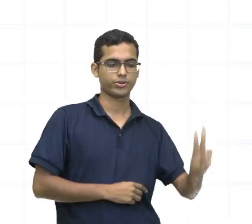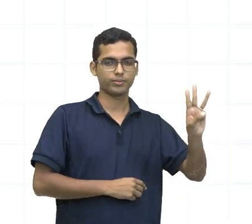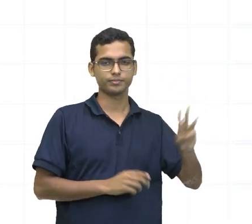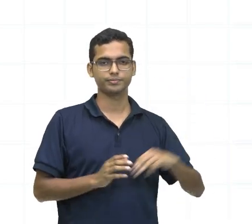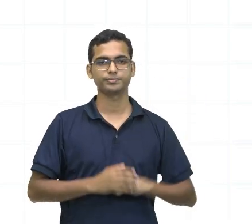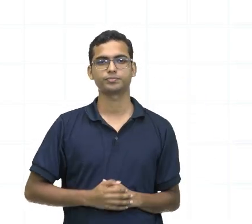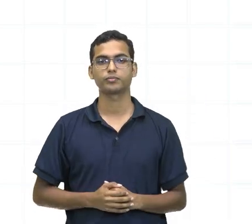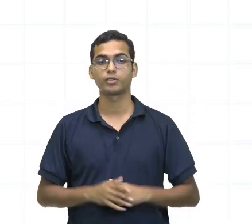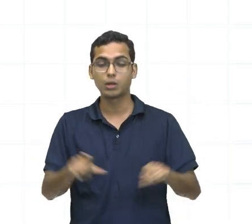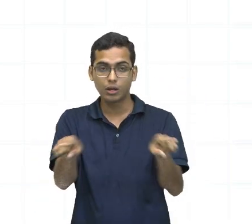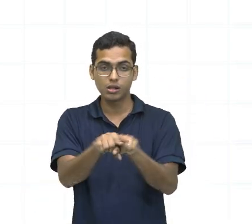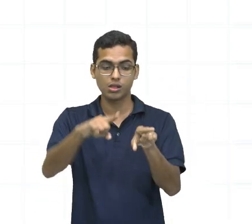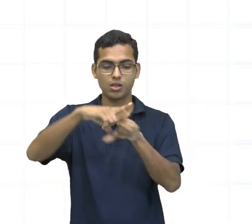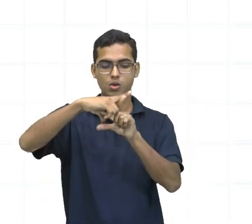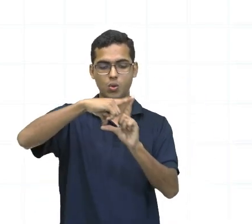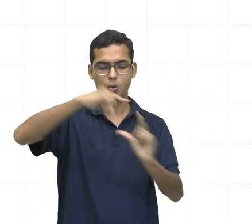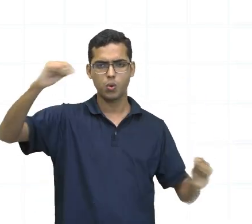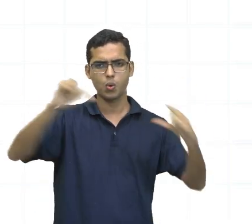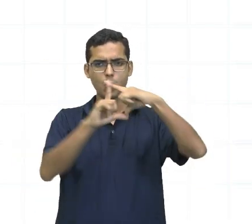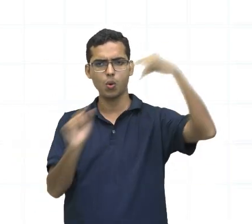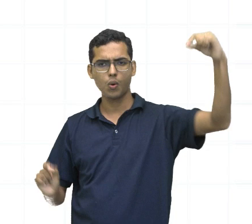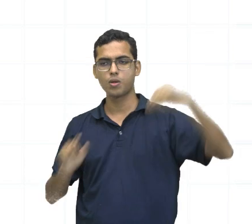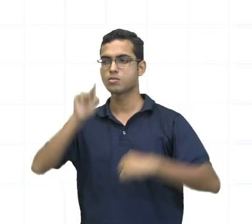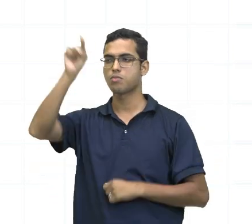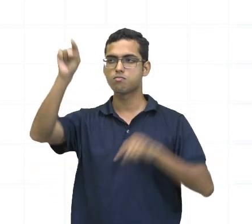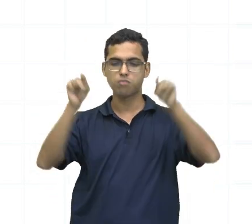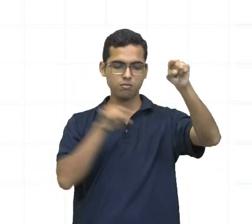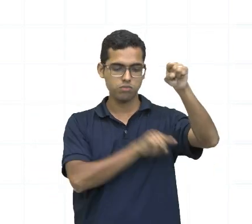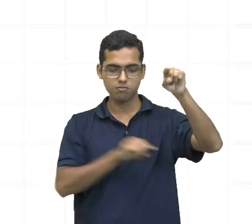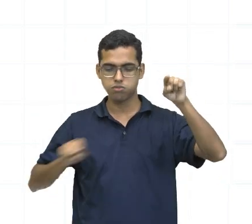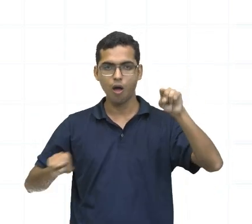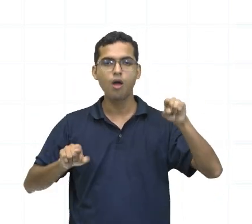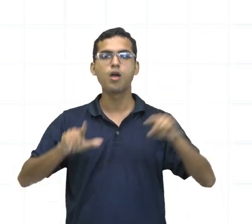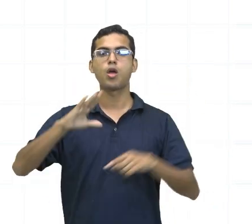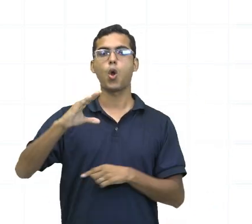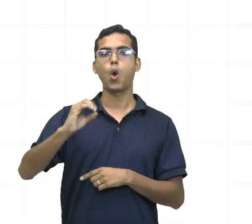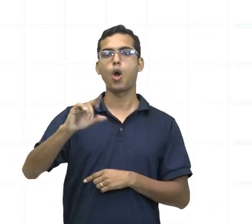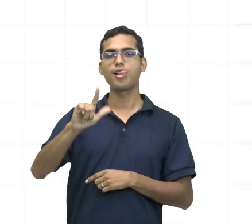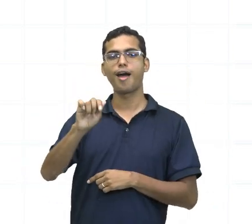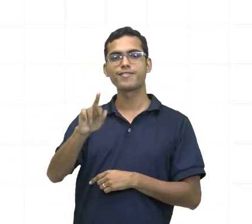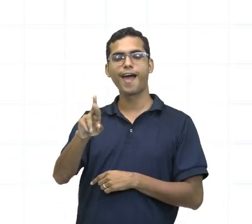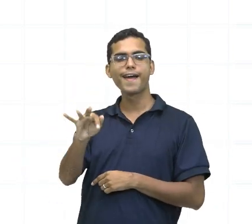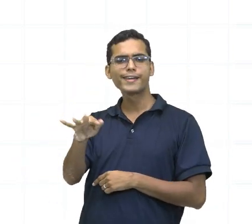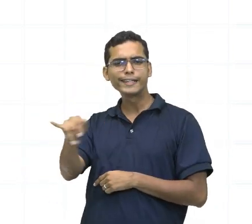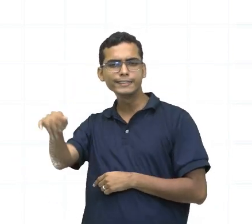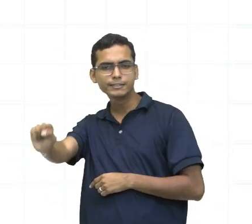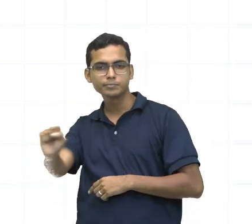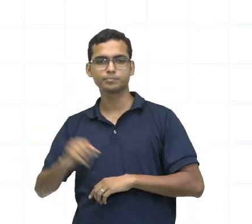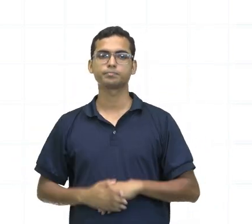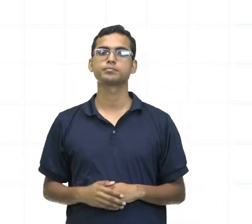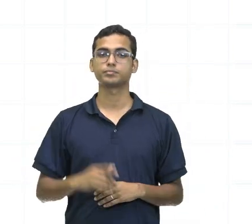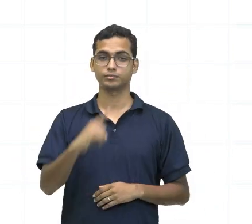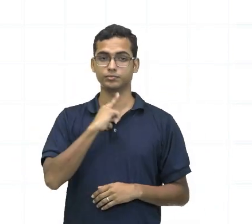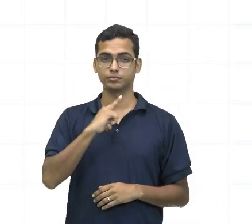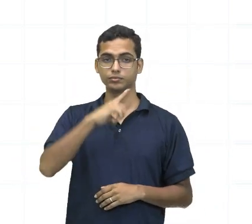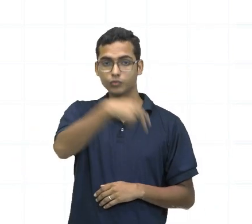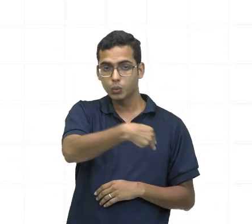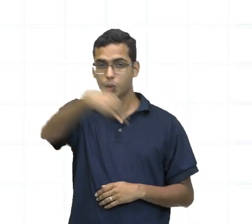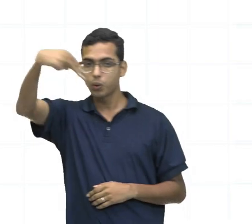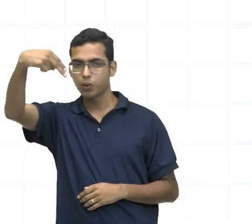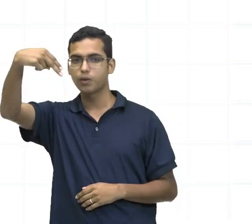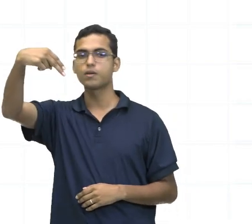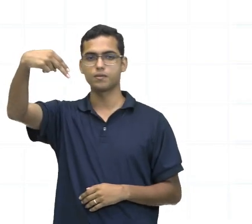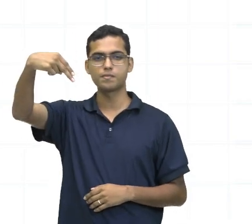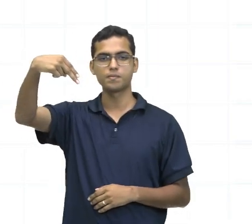colaterais, tá? Intercardinal points, que são o Nordeste, que em língua inglesa vai ser Northeast, né,